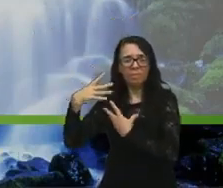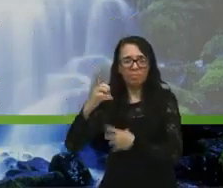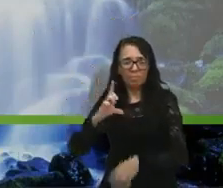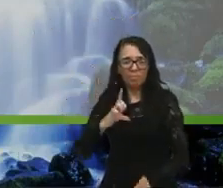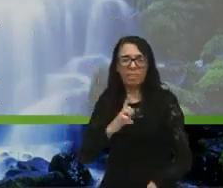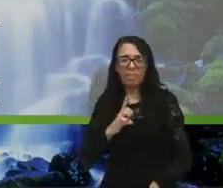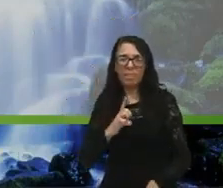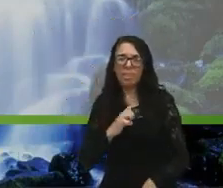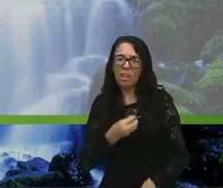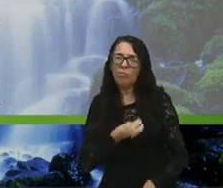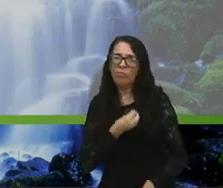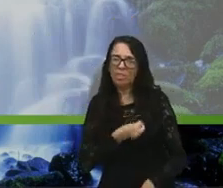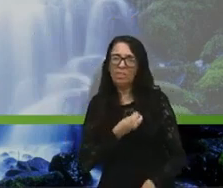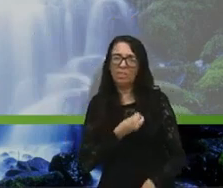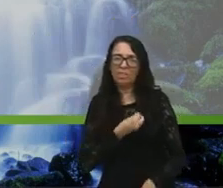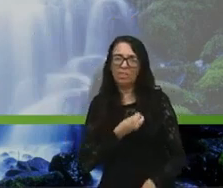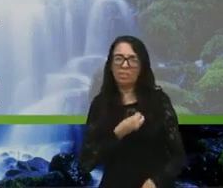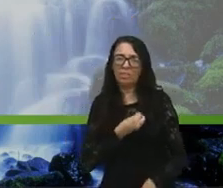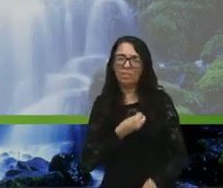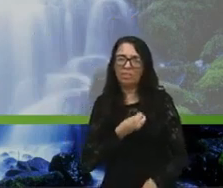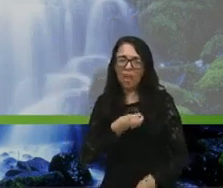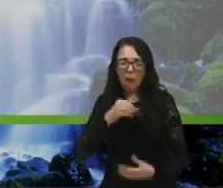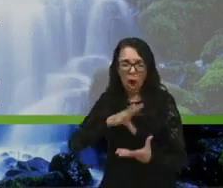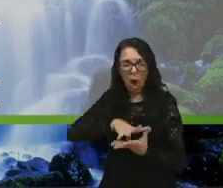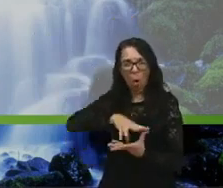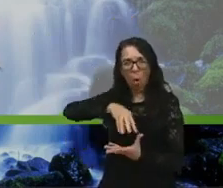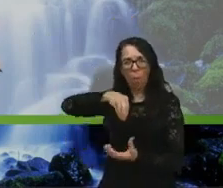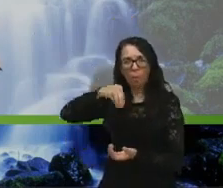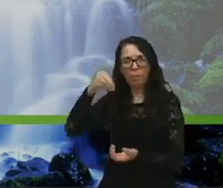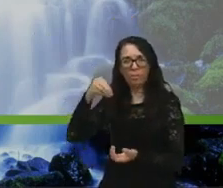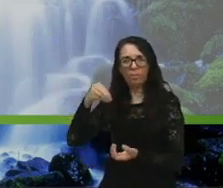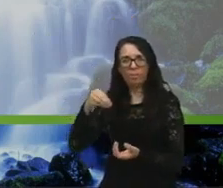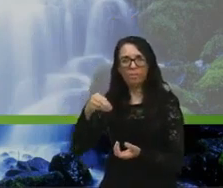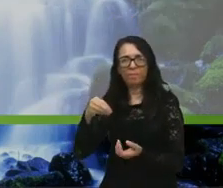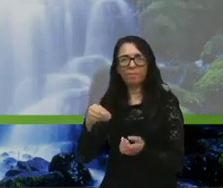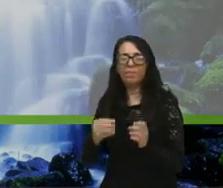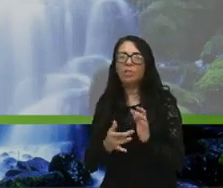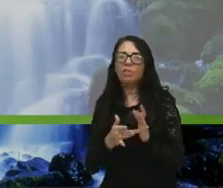que o Espírito Santo está fazendo na minha vida.